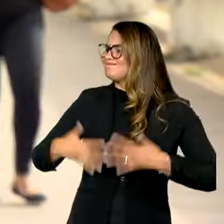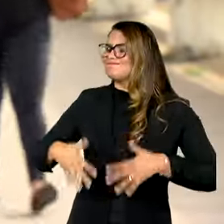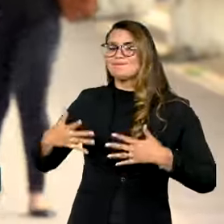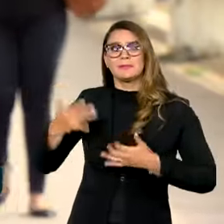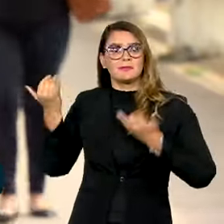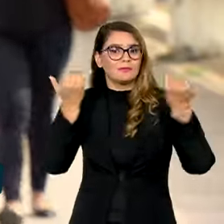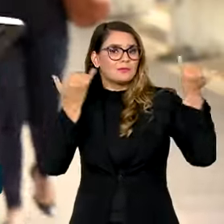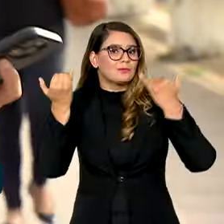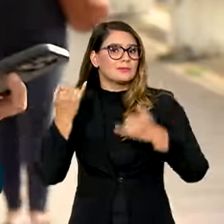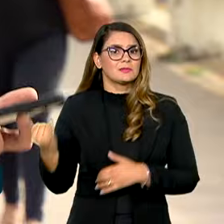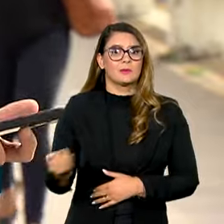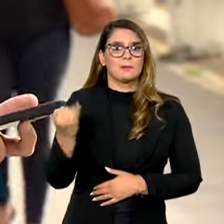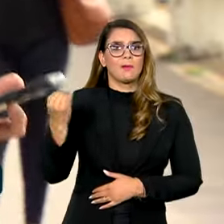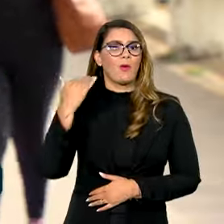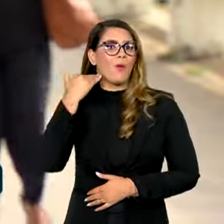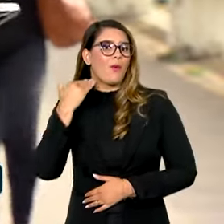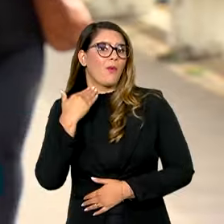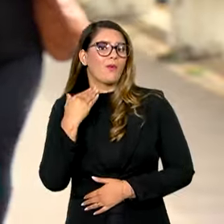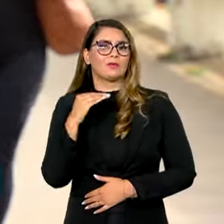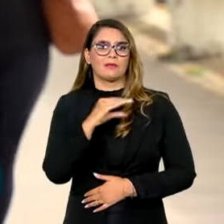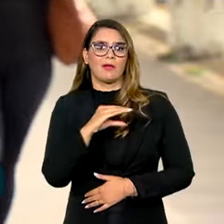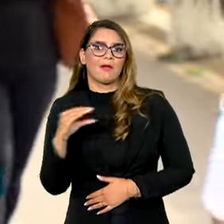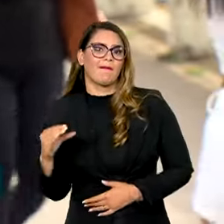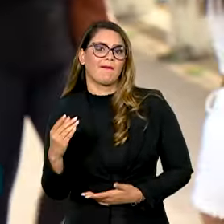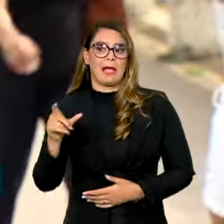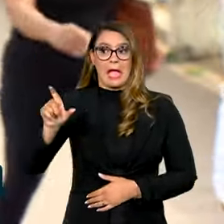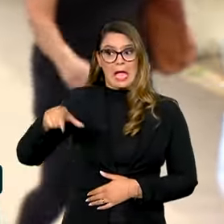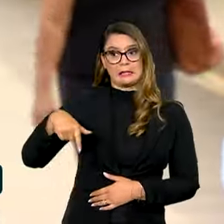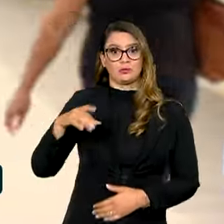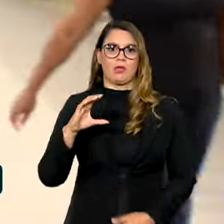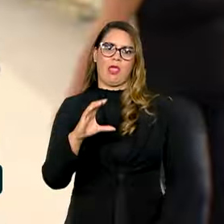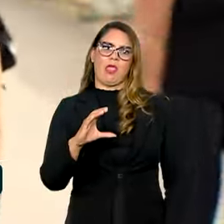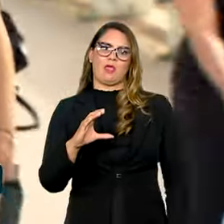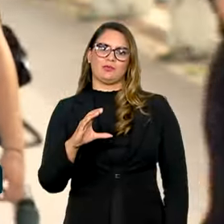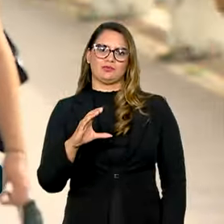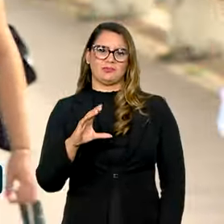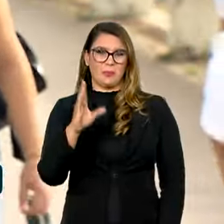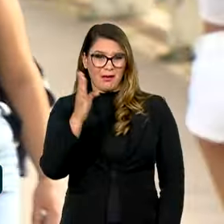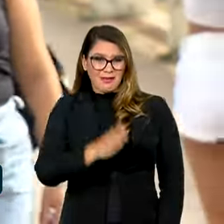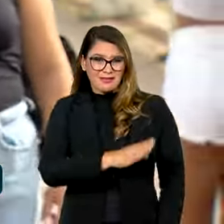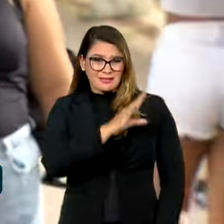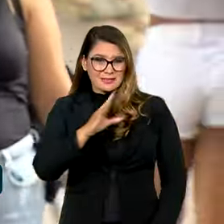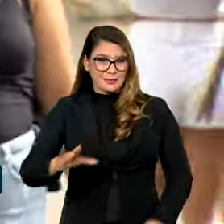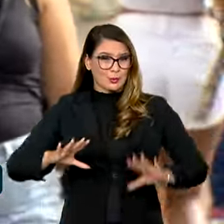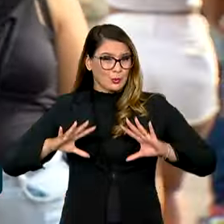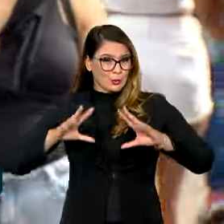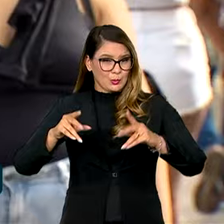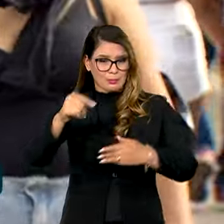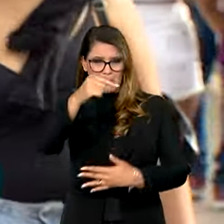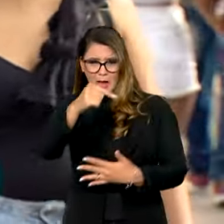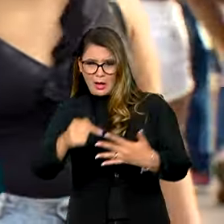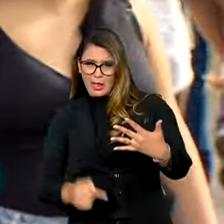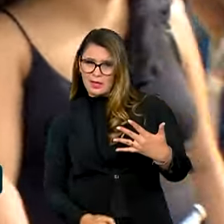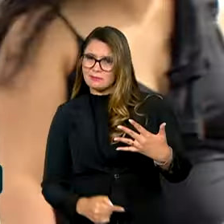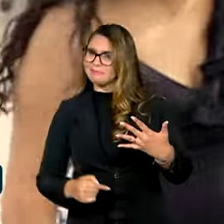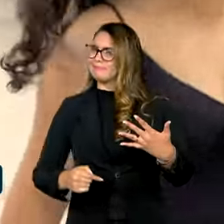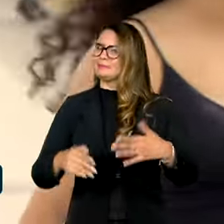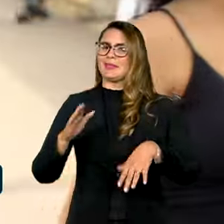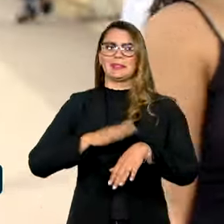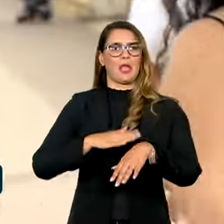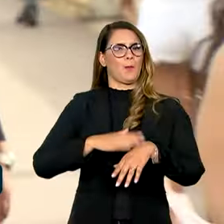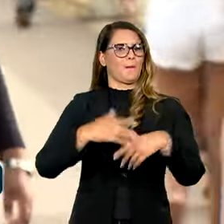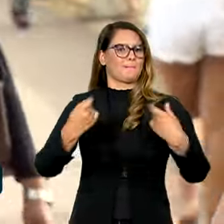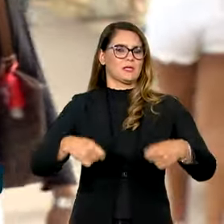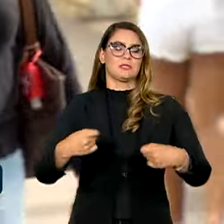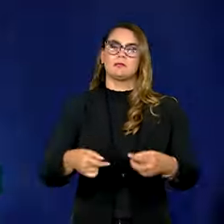importantes como contas bancárias cartão de crédito e ter que cancelar tudo isso depois demanda tempo